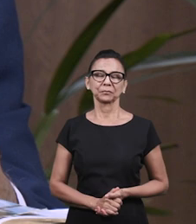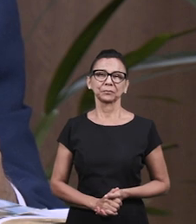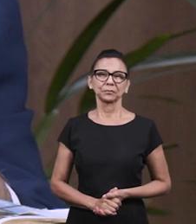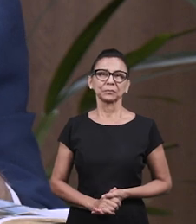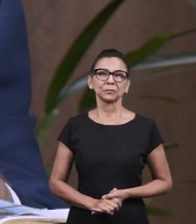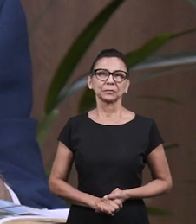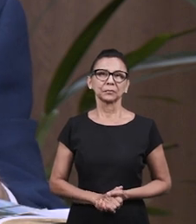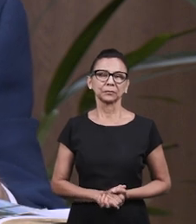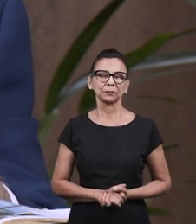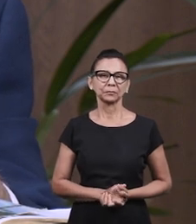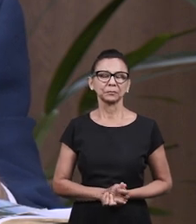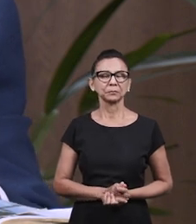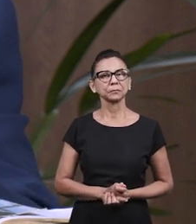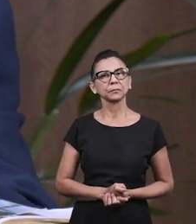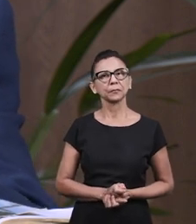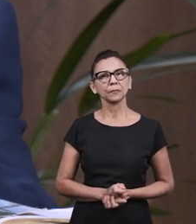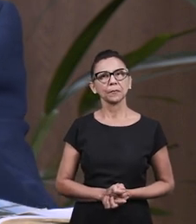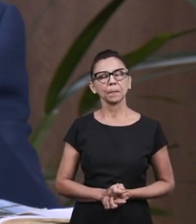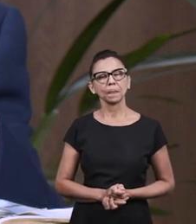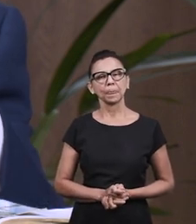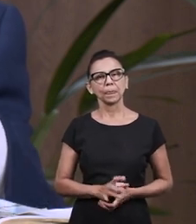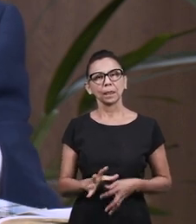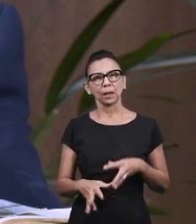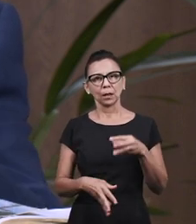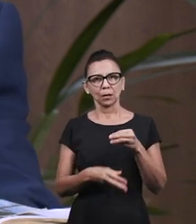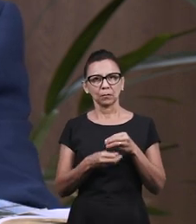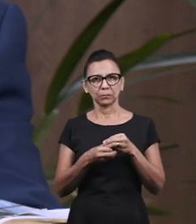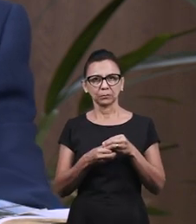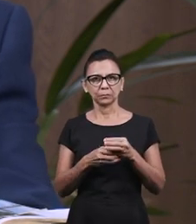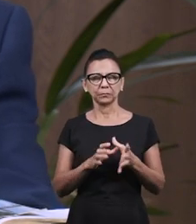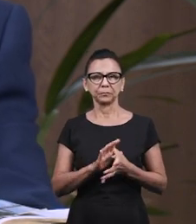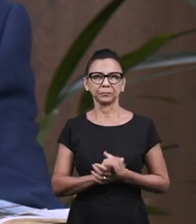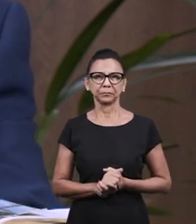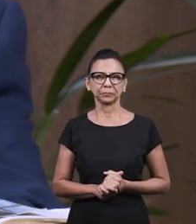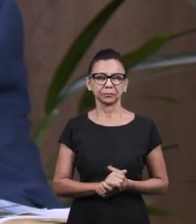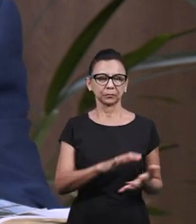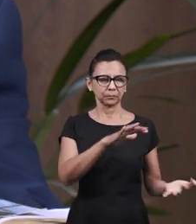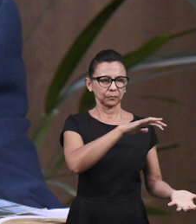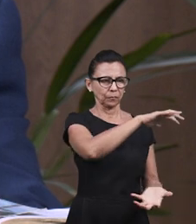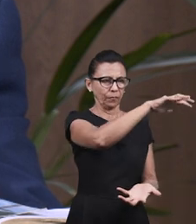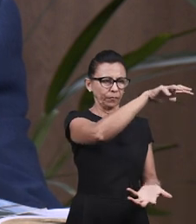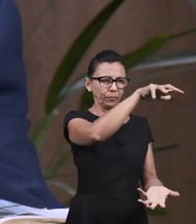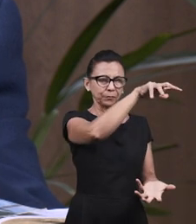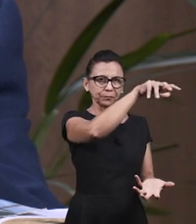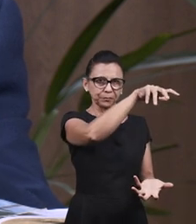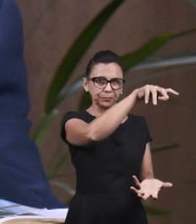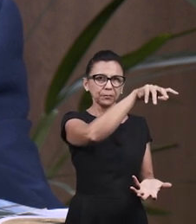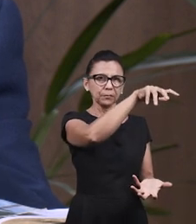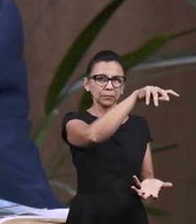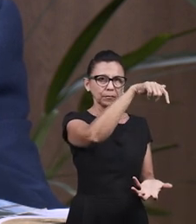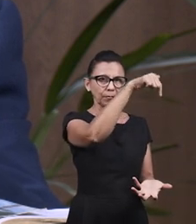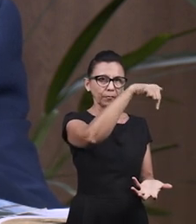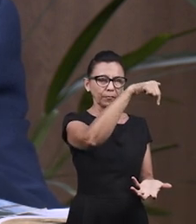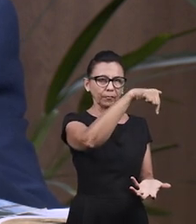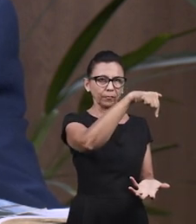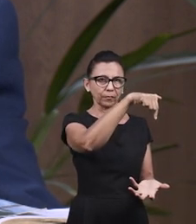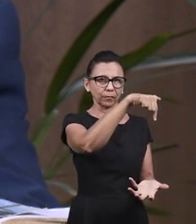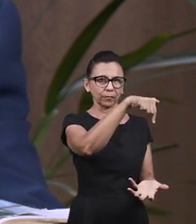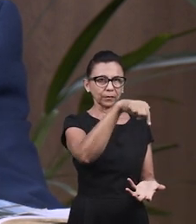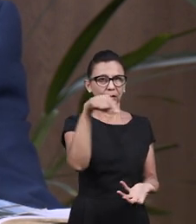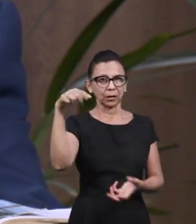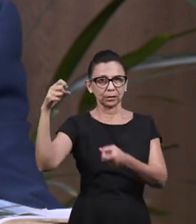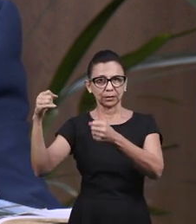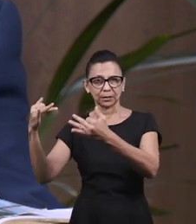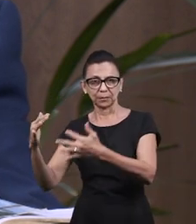Bom, então, para concluir essa parte do universo criador e universo... Nós não falamos do